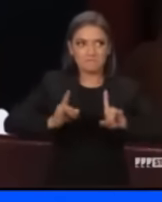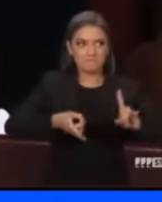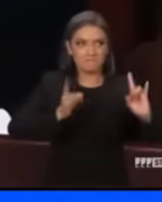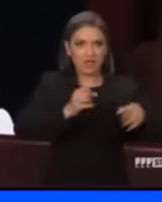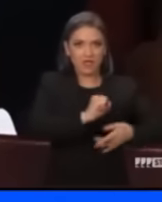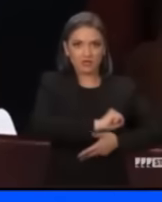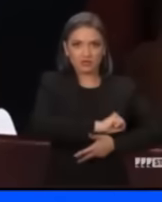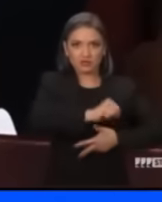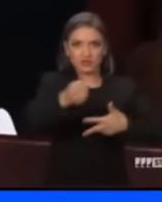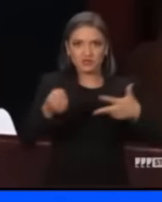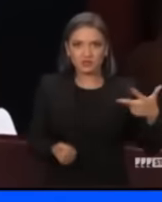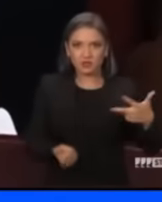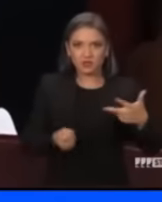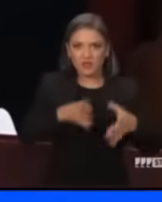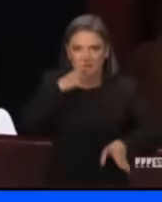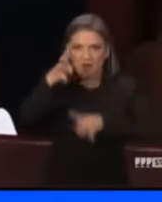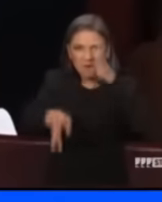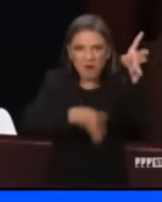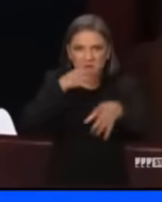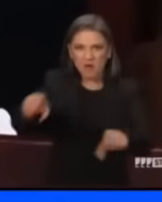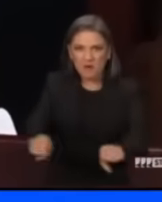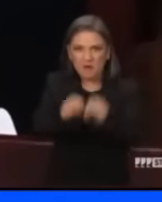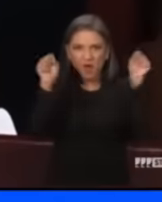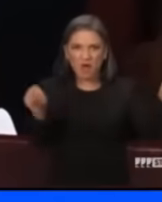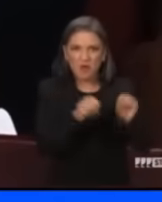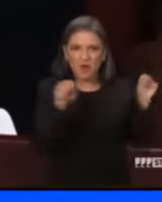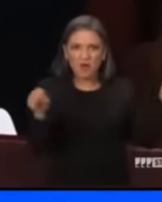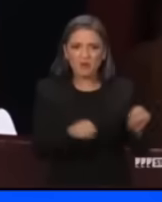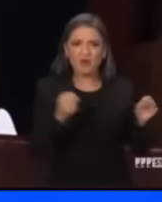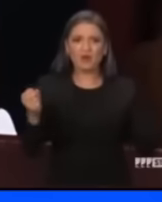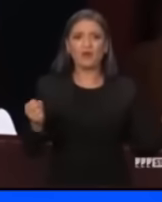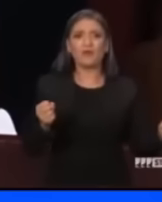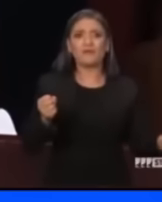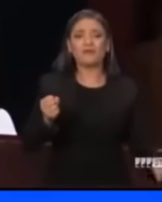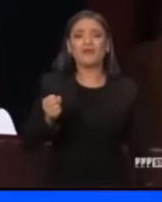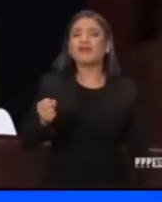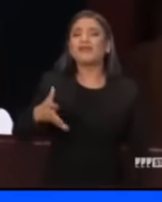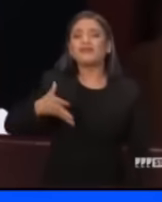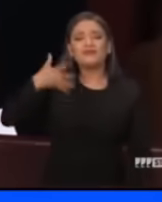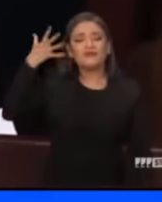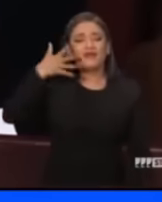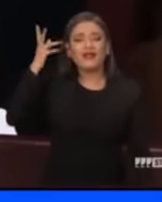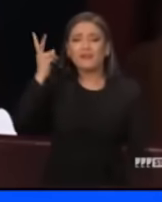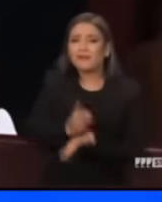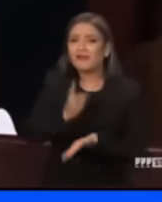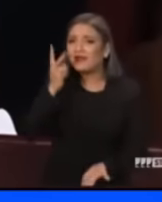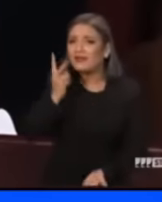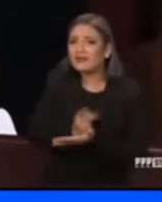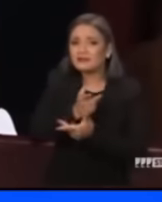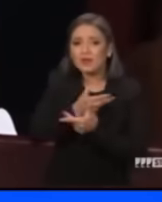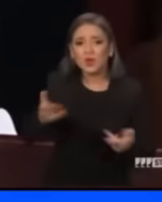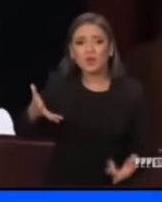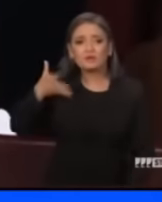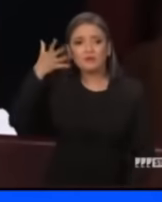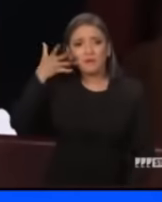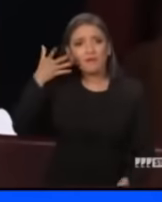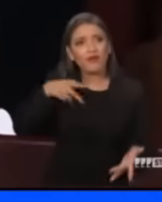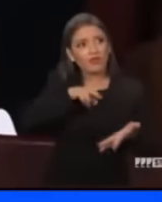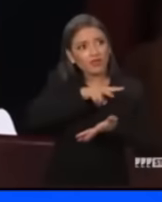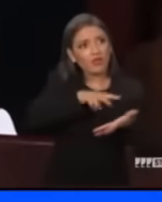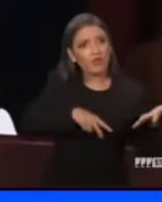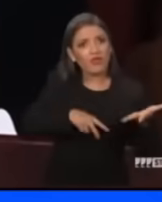da sede dos três poderes, com o mesmo discurso que li aqui para